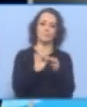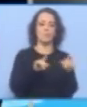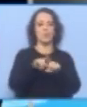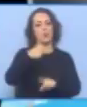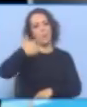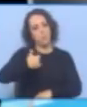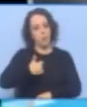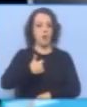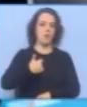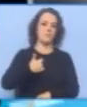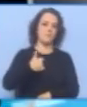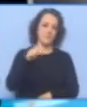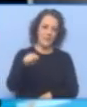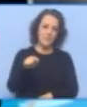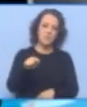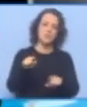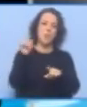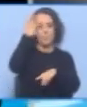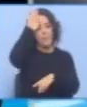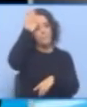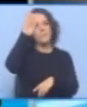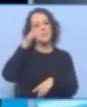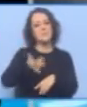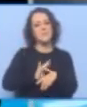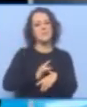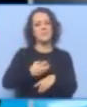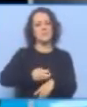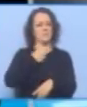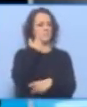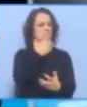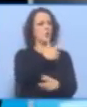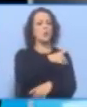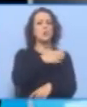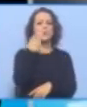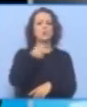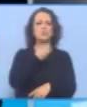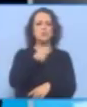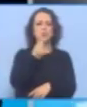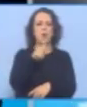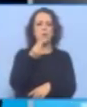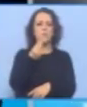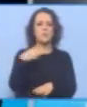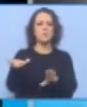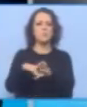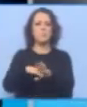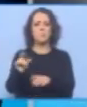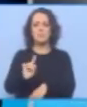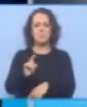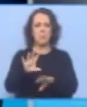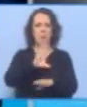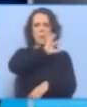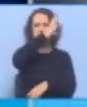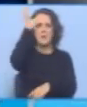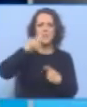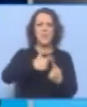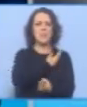O Papa é sensível a esta marginalização dos jovens que se verifica quando há taxas tão elevadas de desemprego juvenil em muitos países, ele já